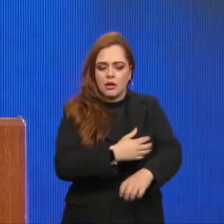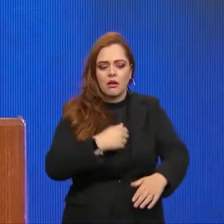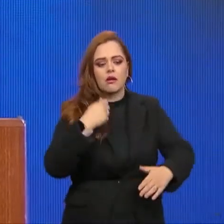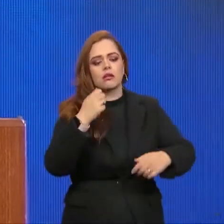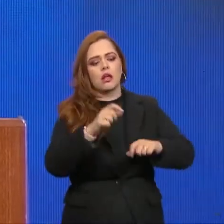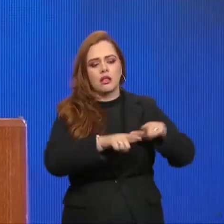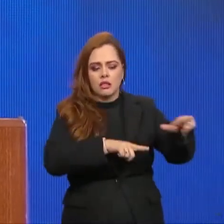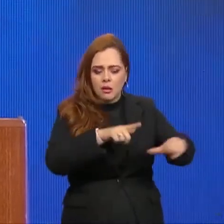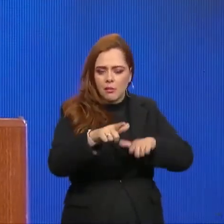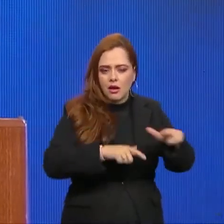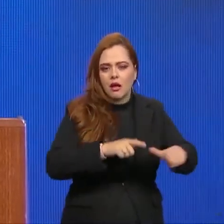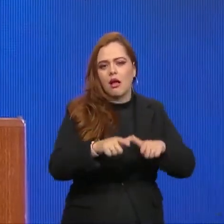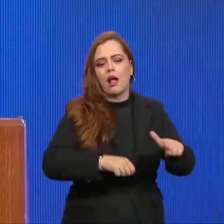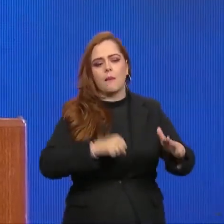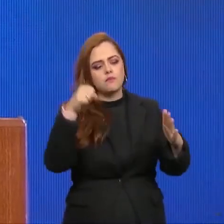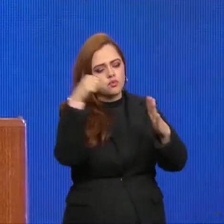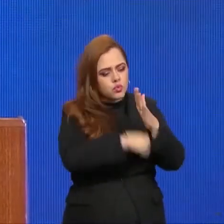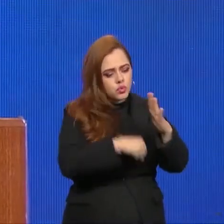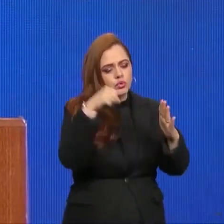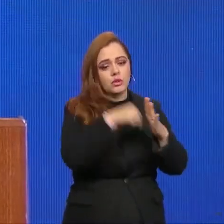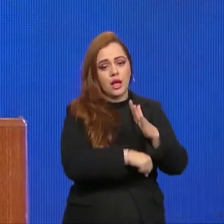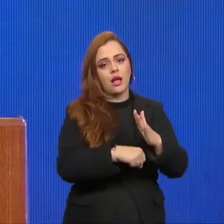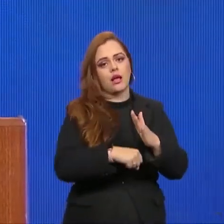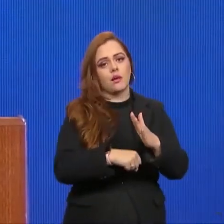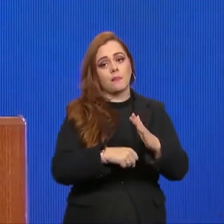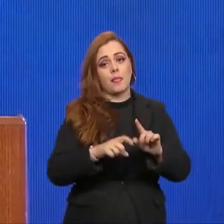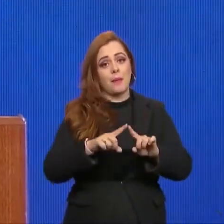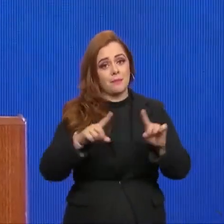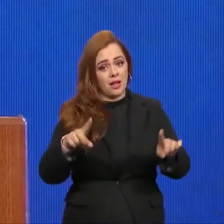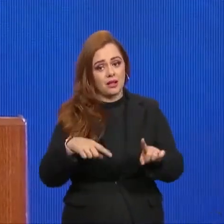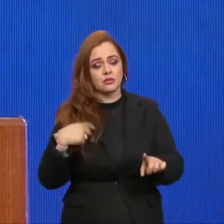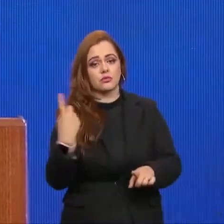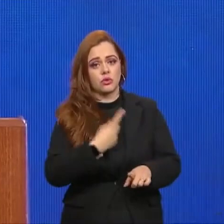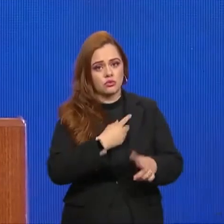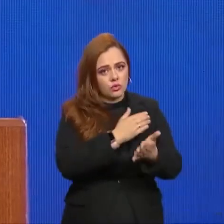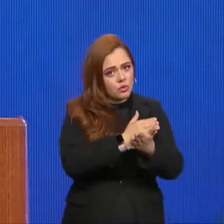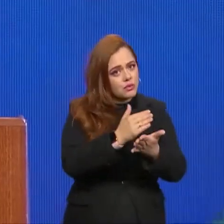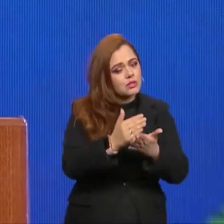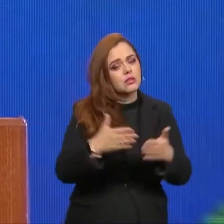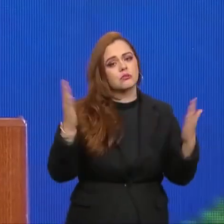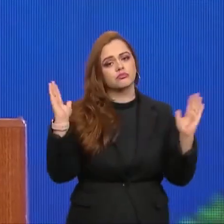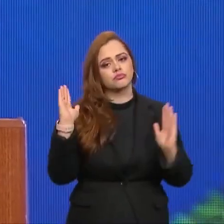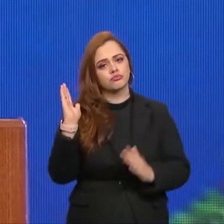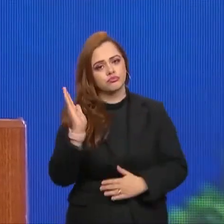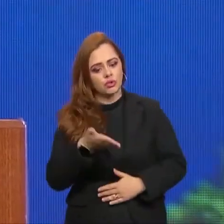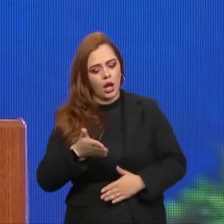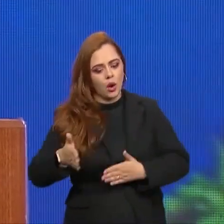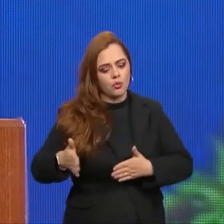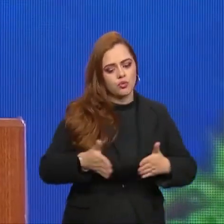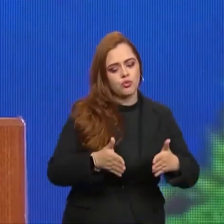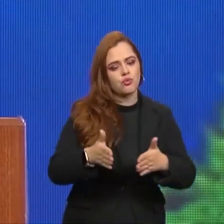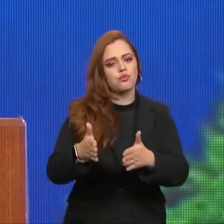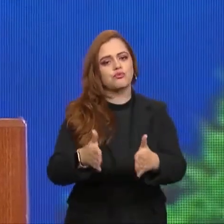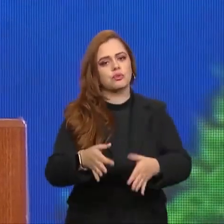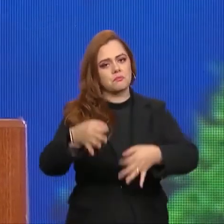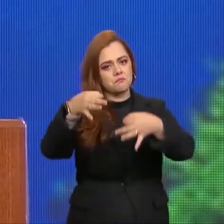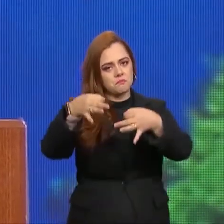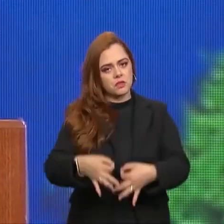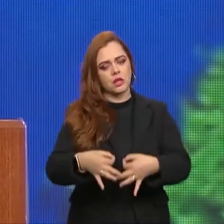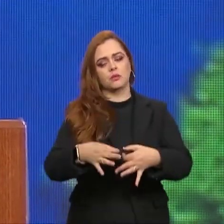boa notícia é que já estamos começando a trilhar esse caminho, presidente Lula.